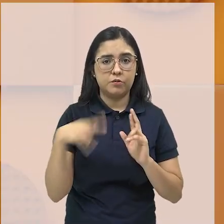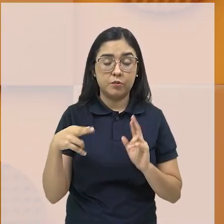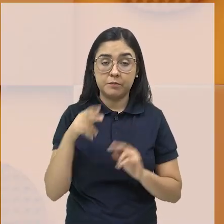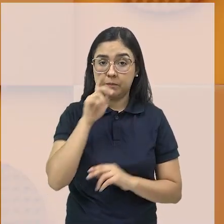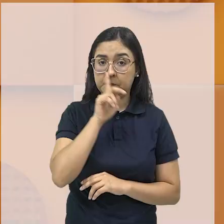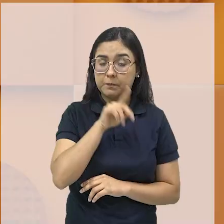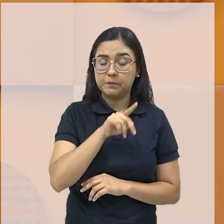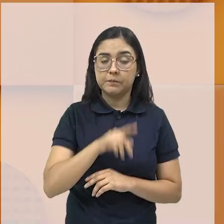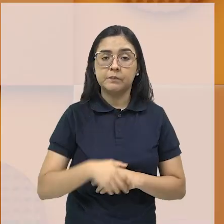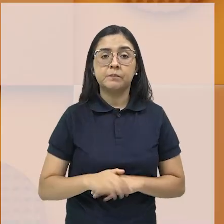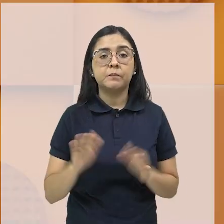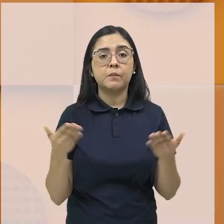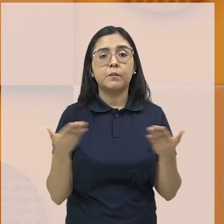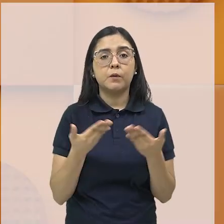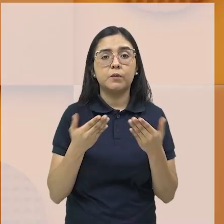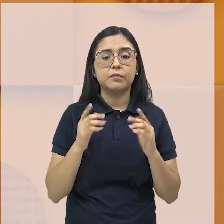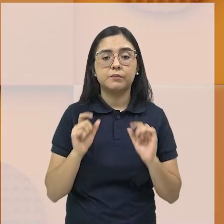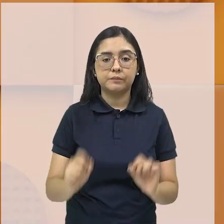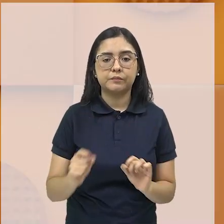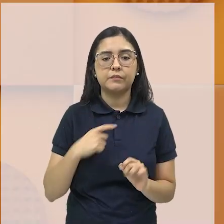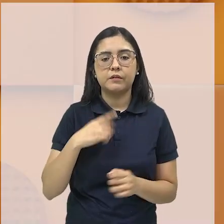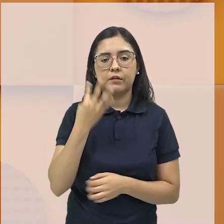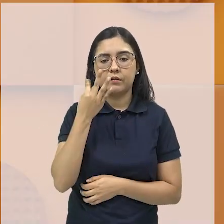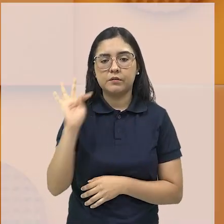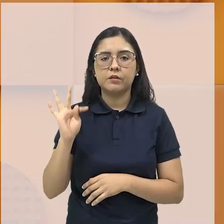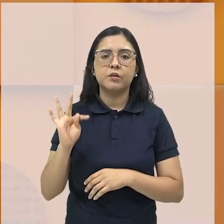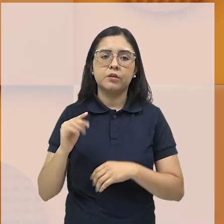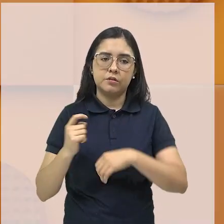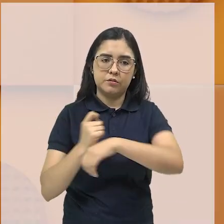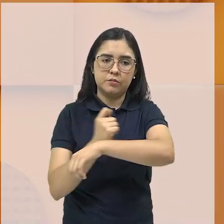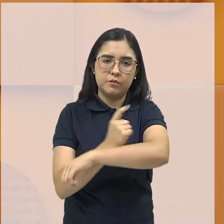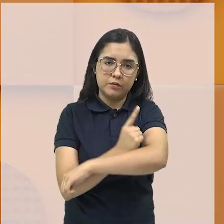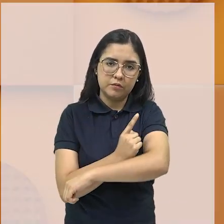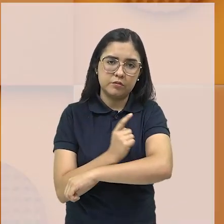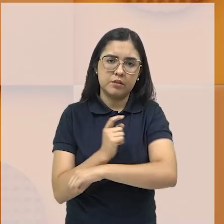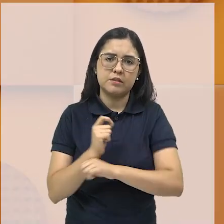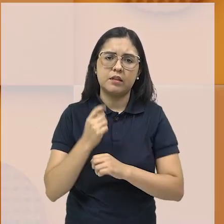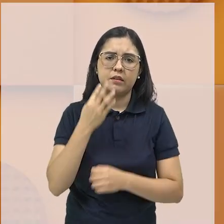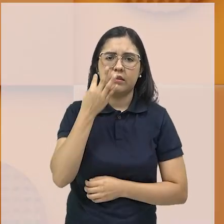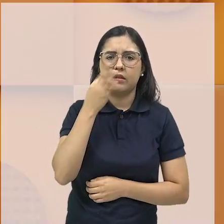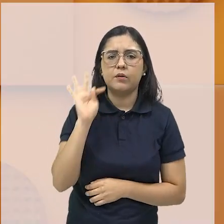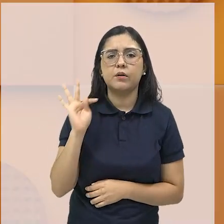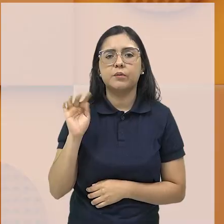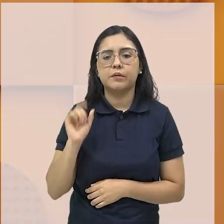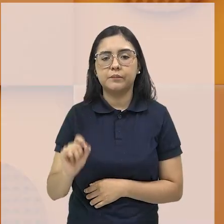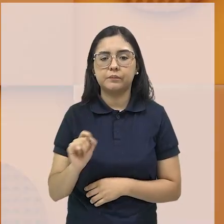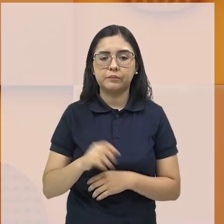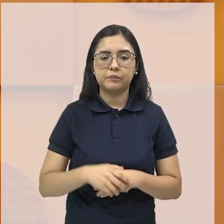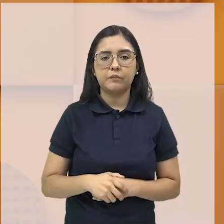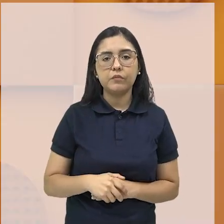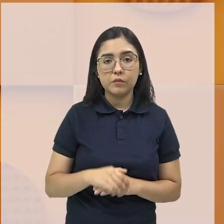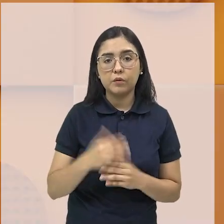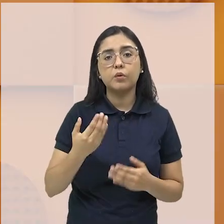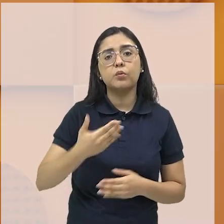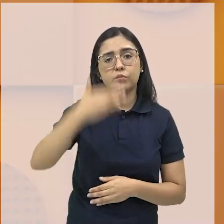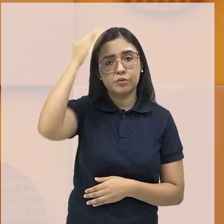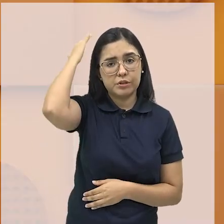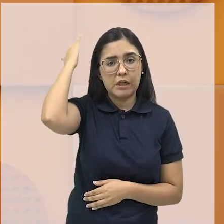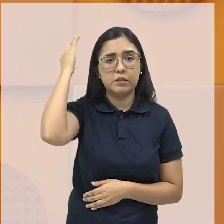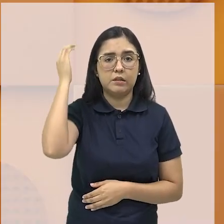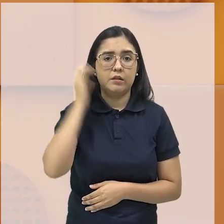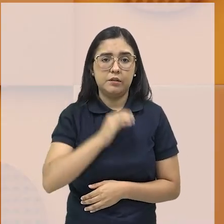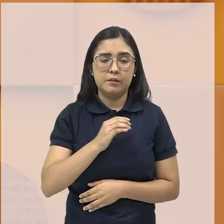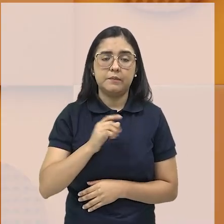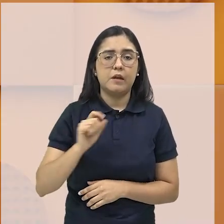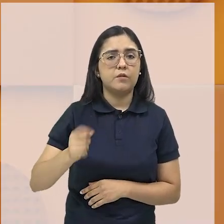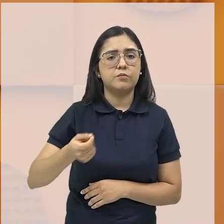aí que hoje, quando a gente fala da teoria do evolucionismo, essa teoria cuja o Charles Darwin vai ser